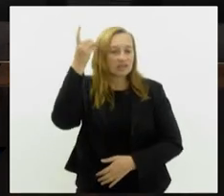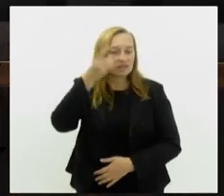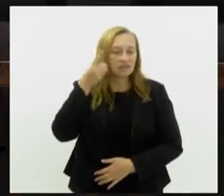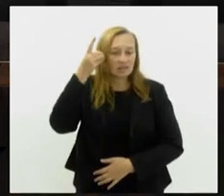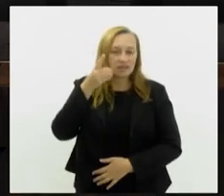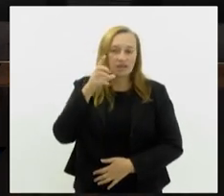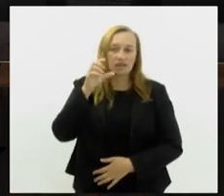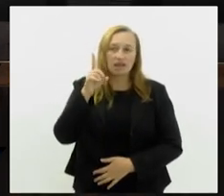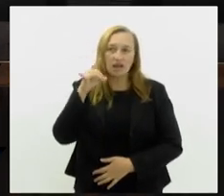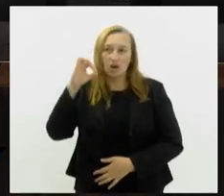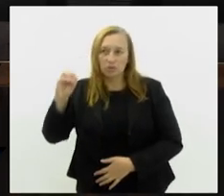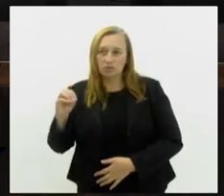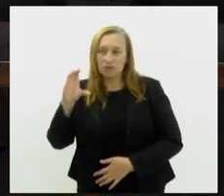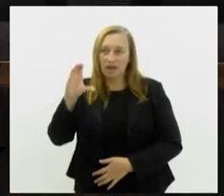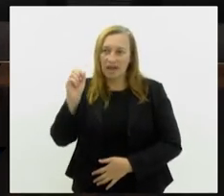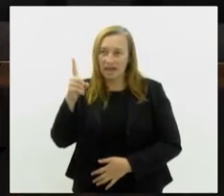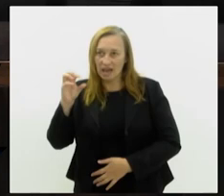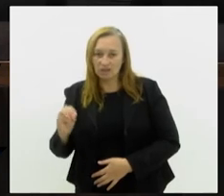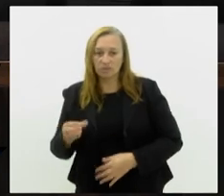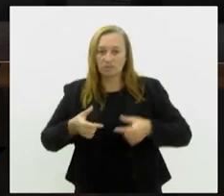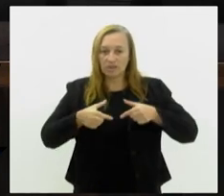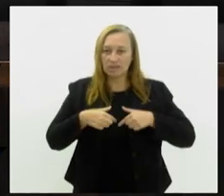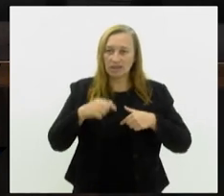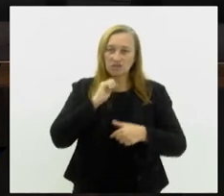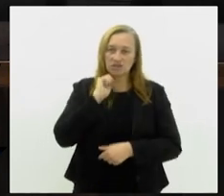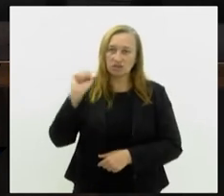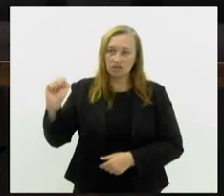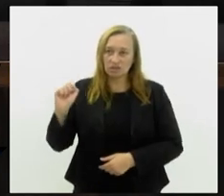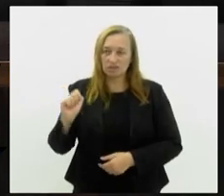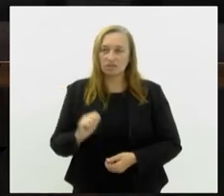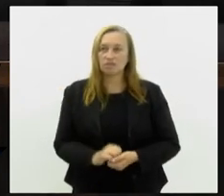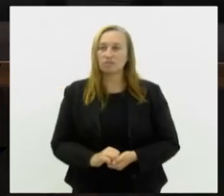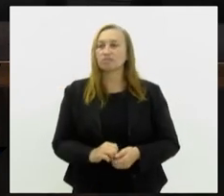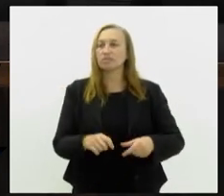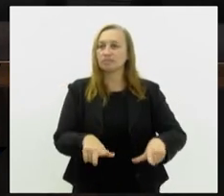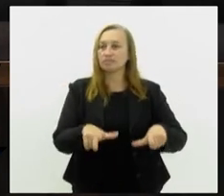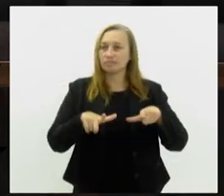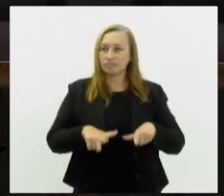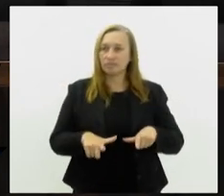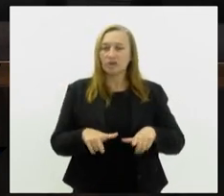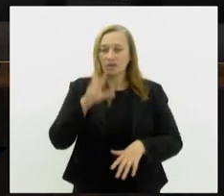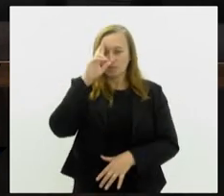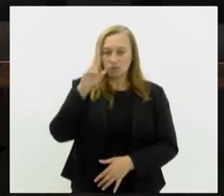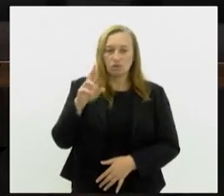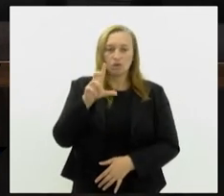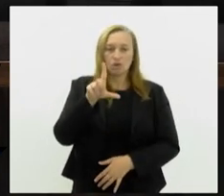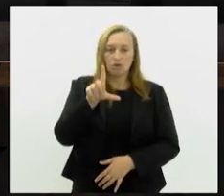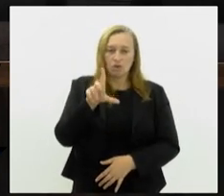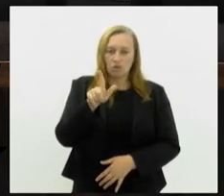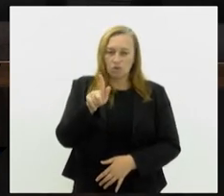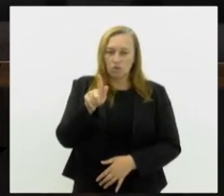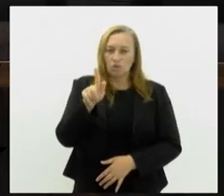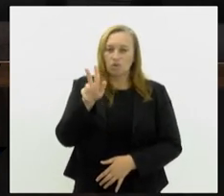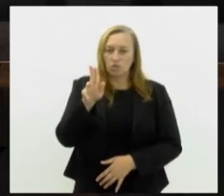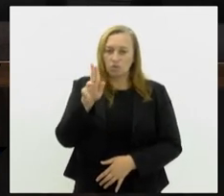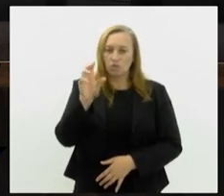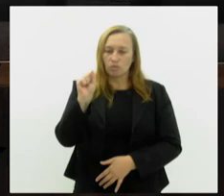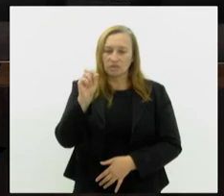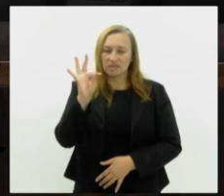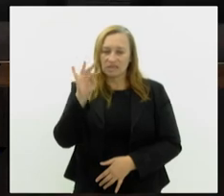deputado Cláudio Caiado, que concede medalha Tiradentes e o respectivo diploma ao senhor Gustavo da Rocha